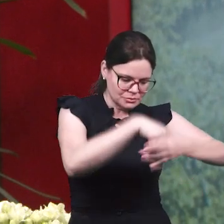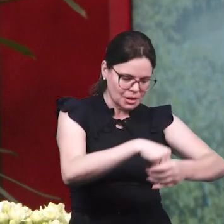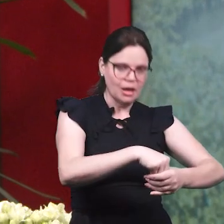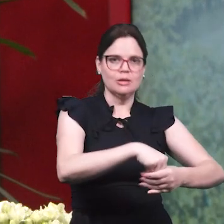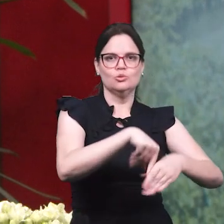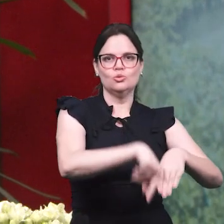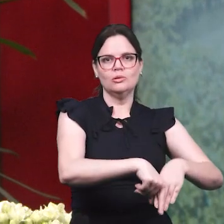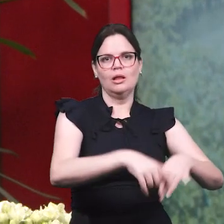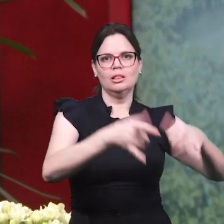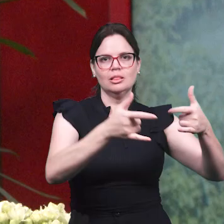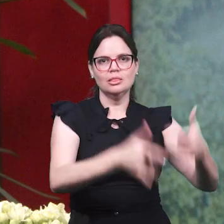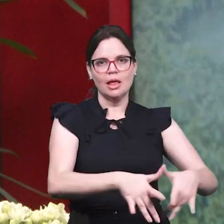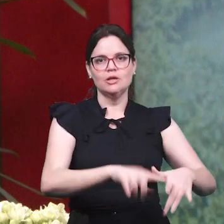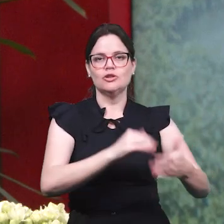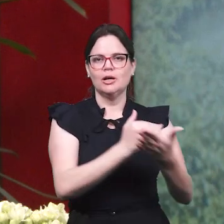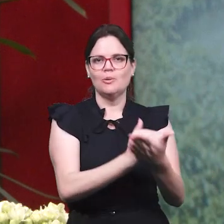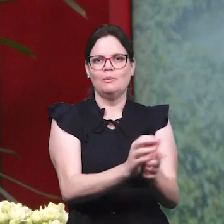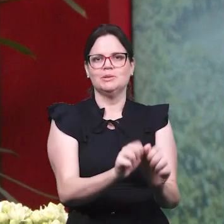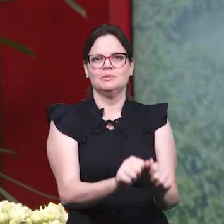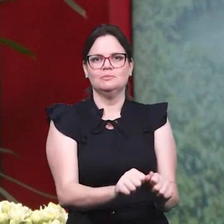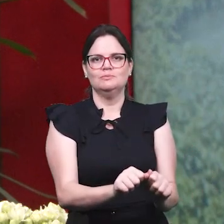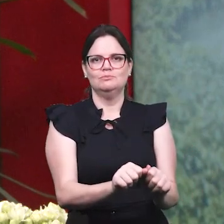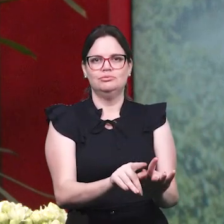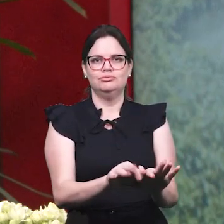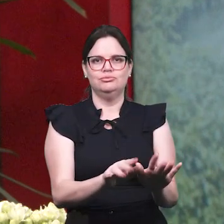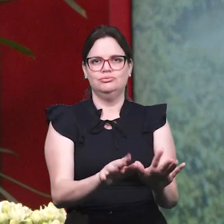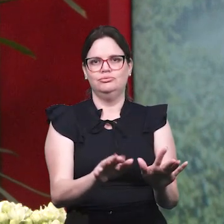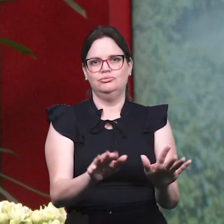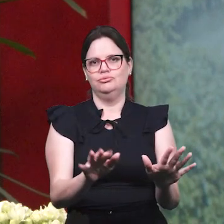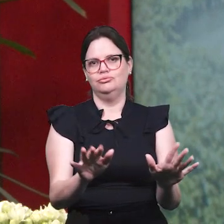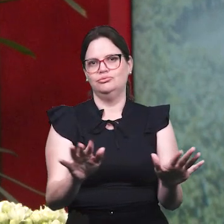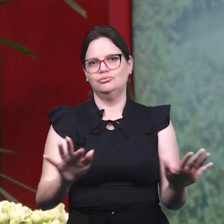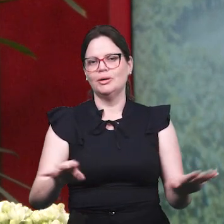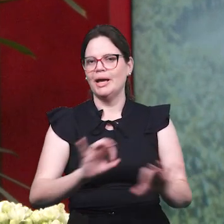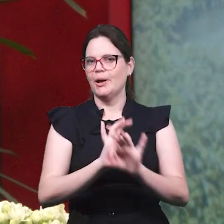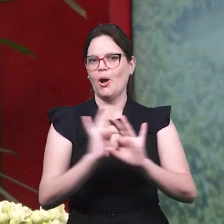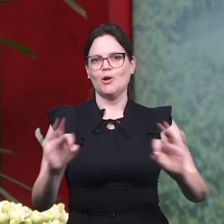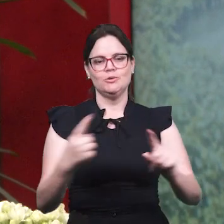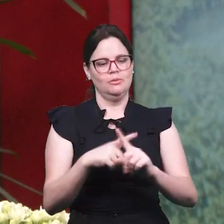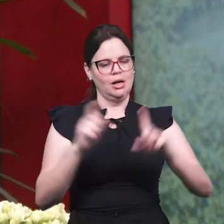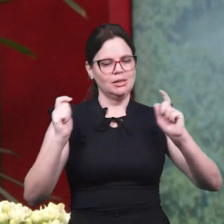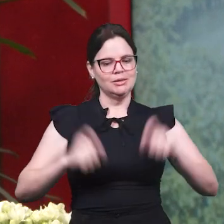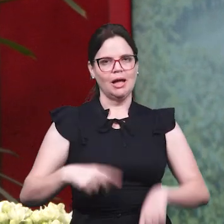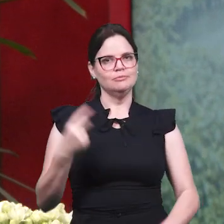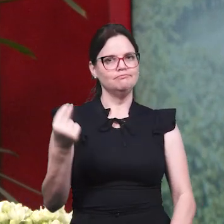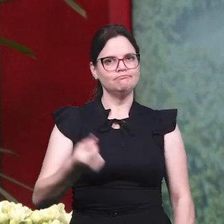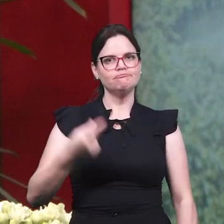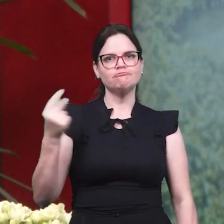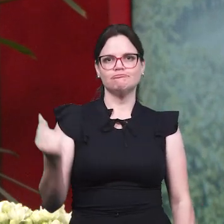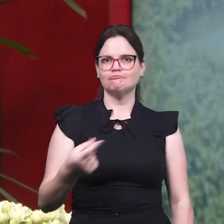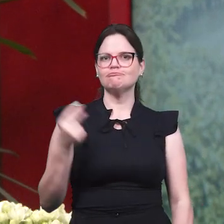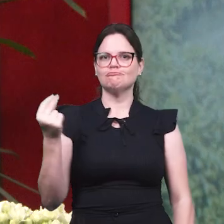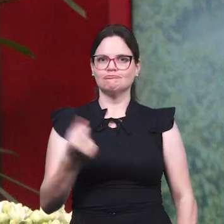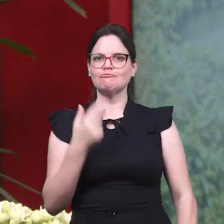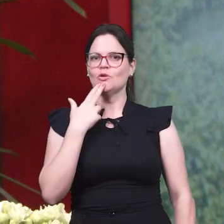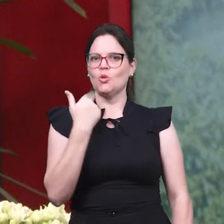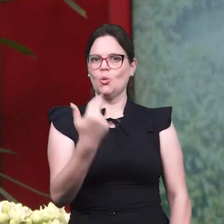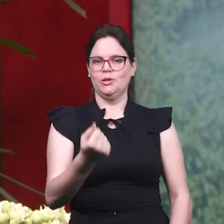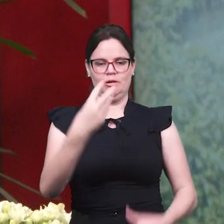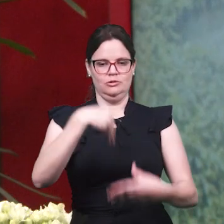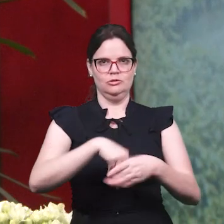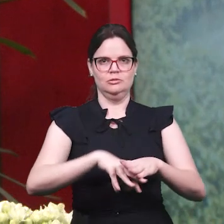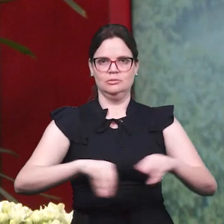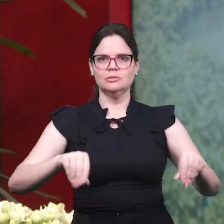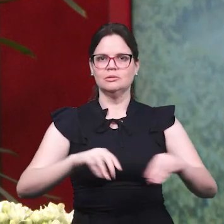já estão sendo bastante difundidos, principalmente pela capacidade que ele tem de manter esse nutriente no solo por